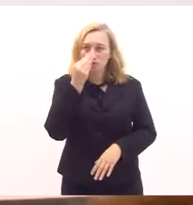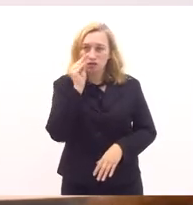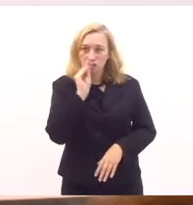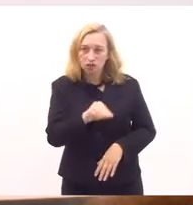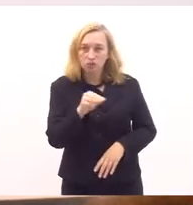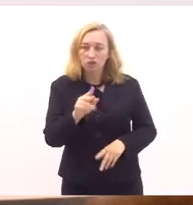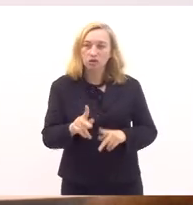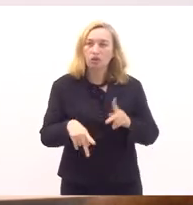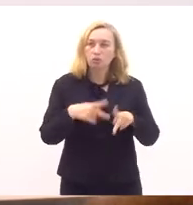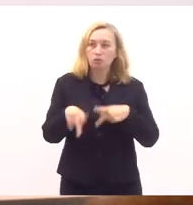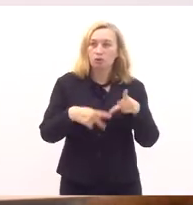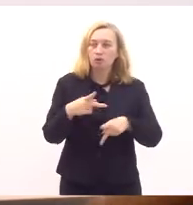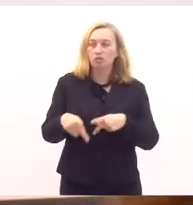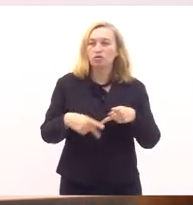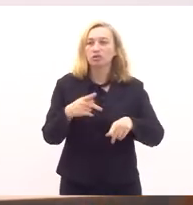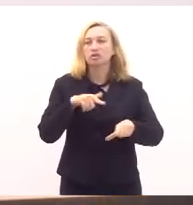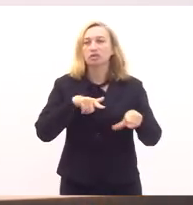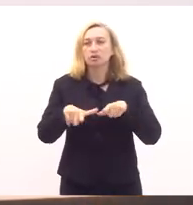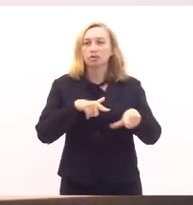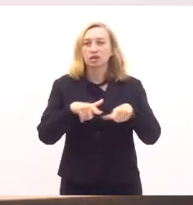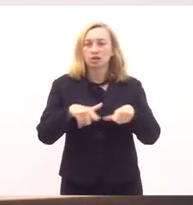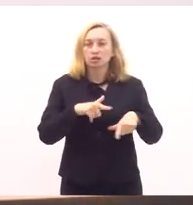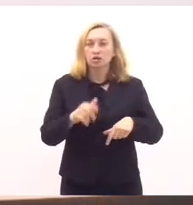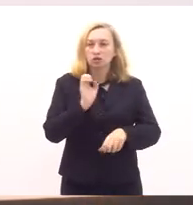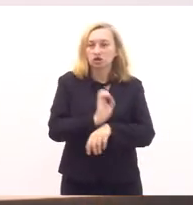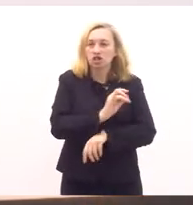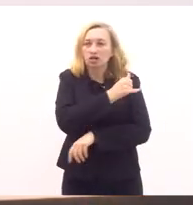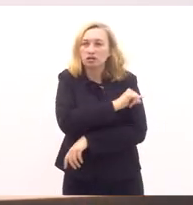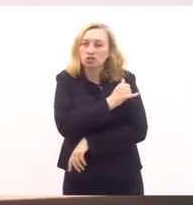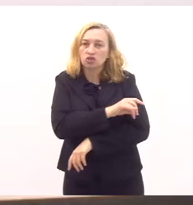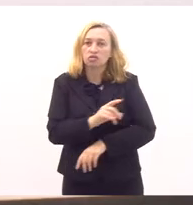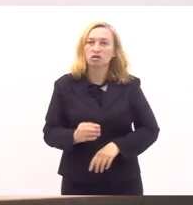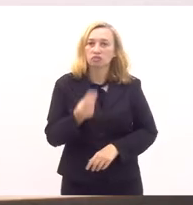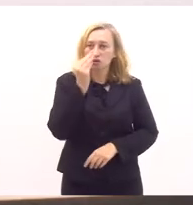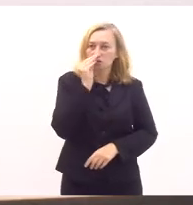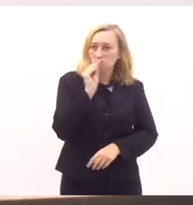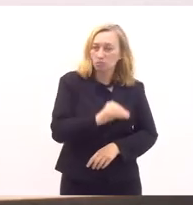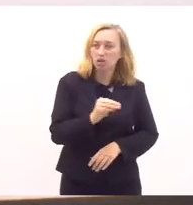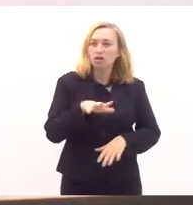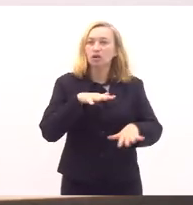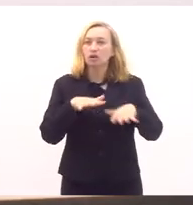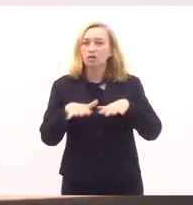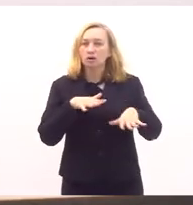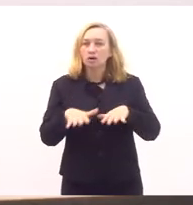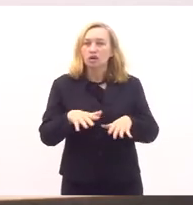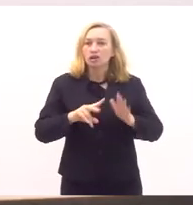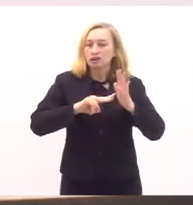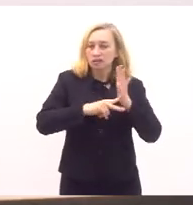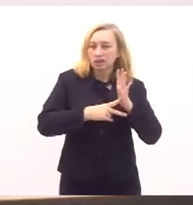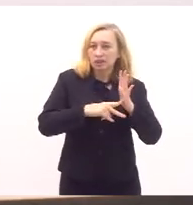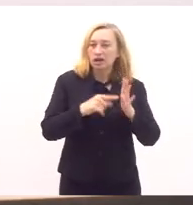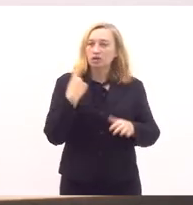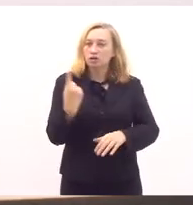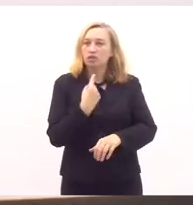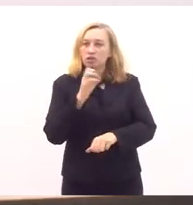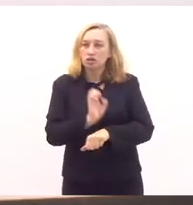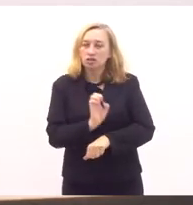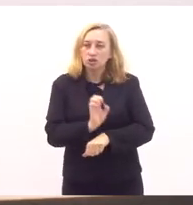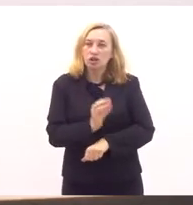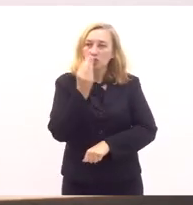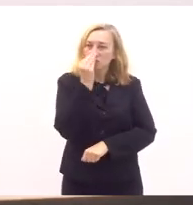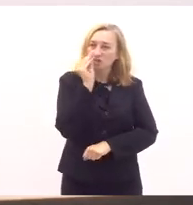ao trabalhador e trabalhadora do Estado do Rio de Janeiro, é um desrespeito ao movimento sindical do nosso Estado, é